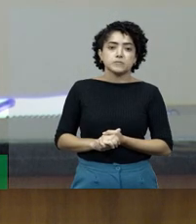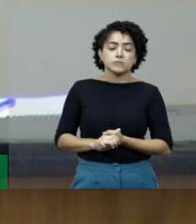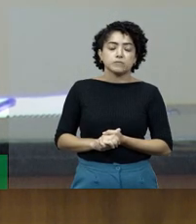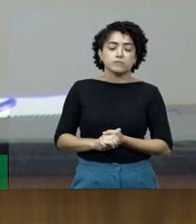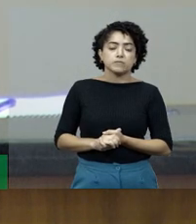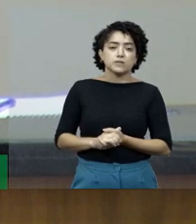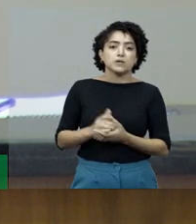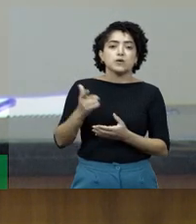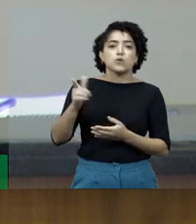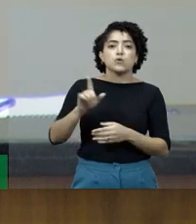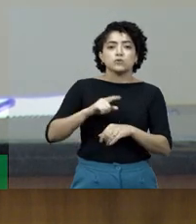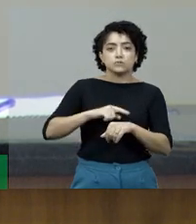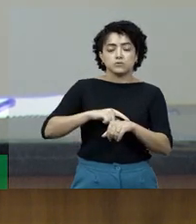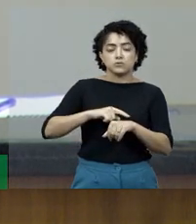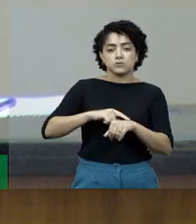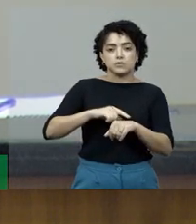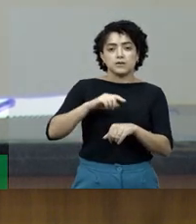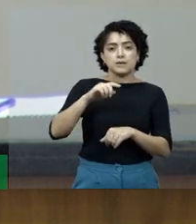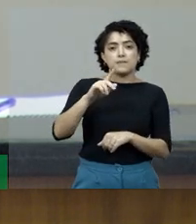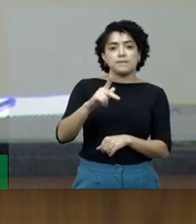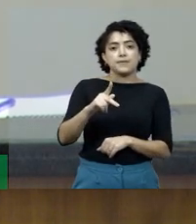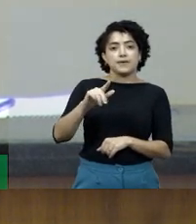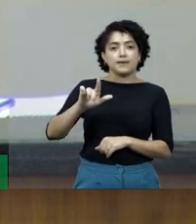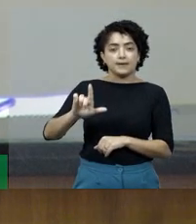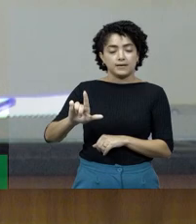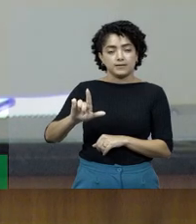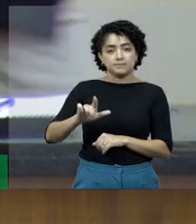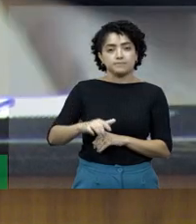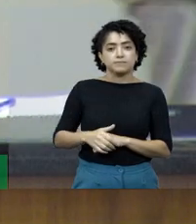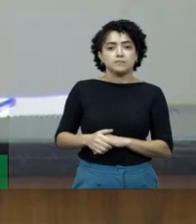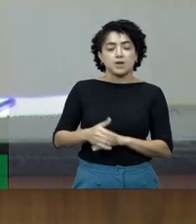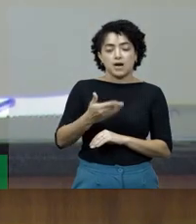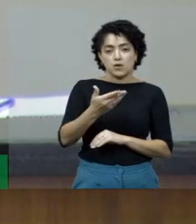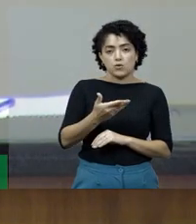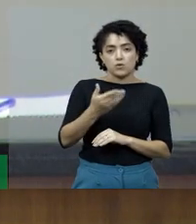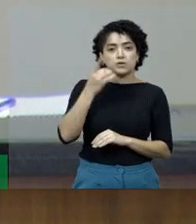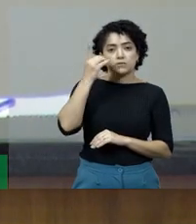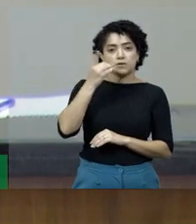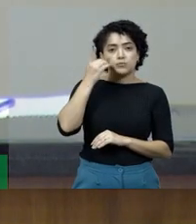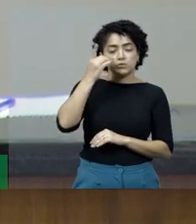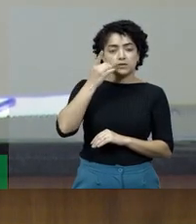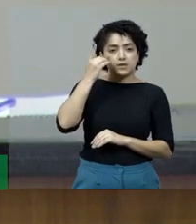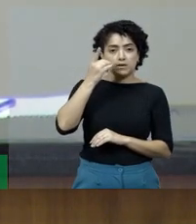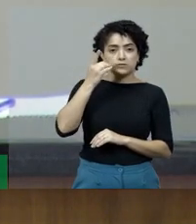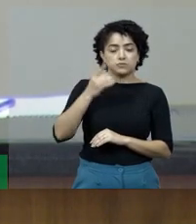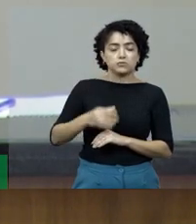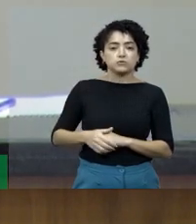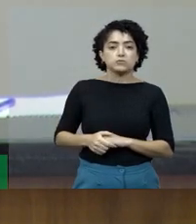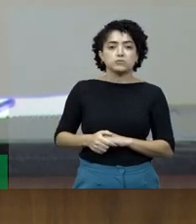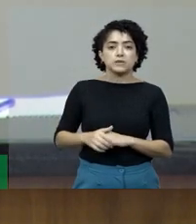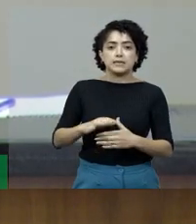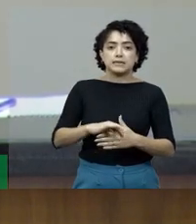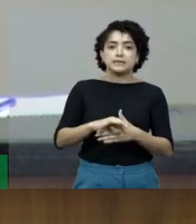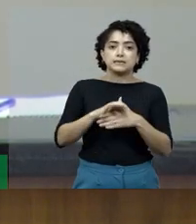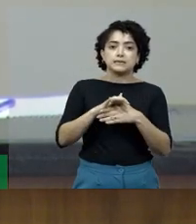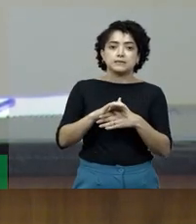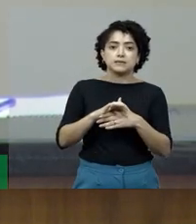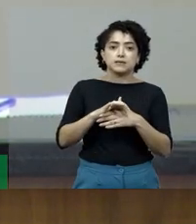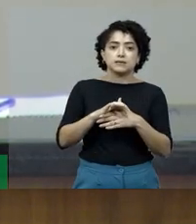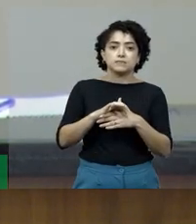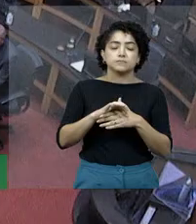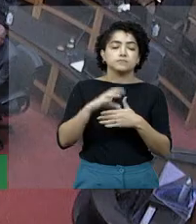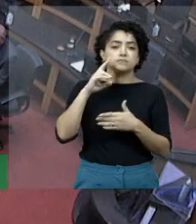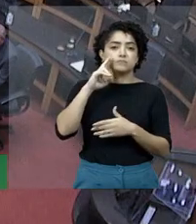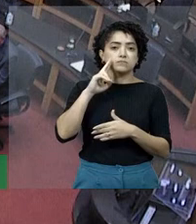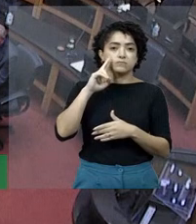Próximo horário pertence ao PL. Com a palavra, nosso líder, deputado Ivan